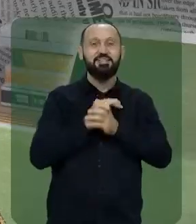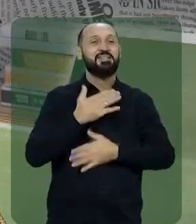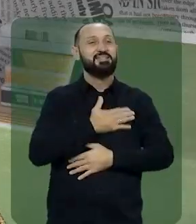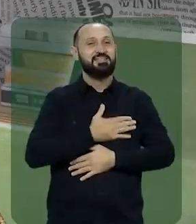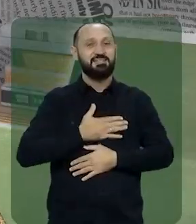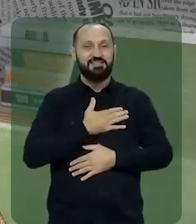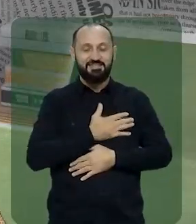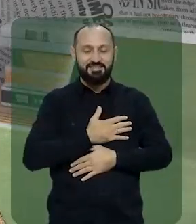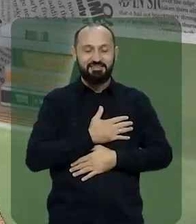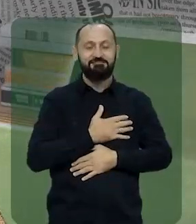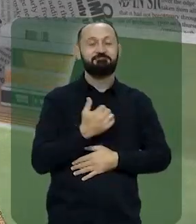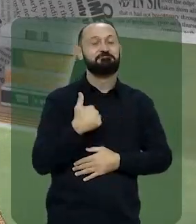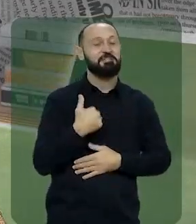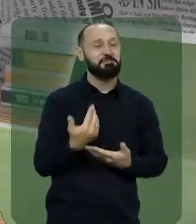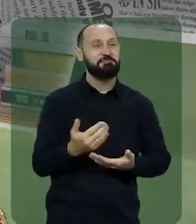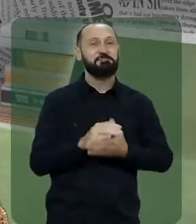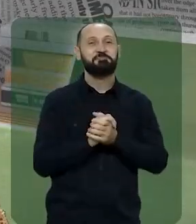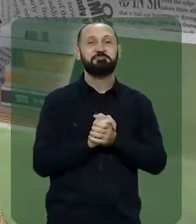é minha.